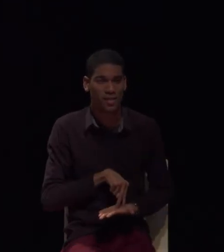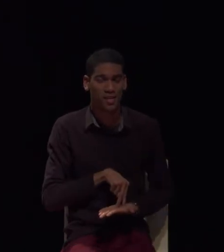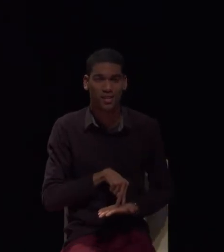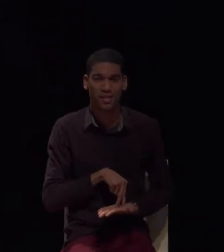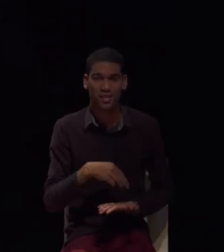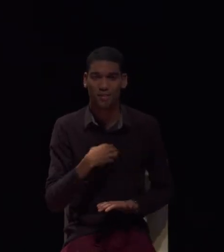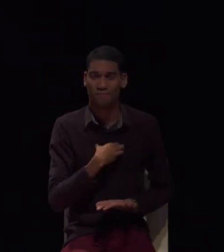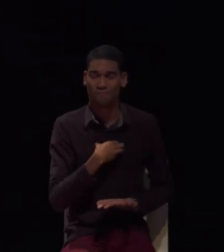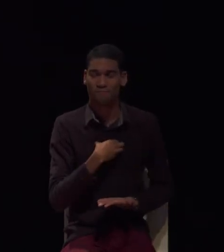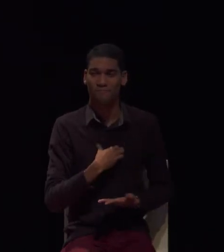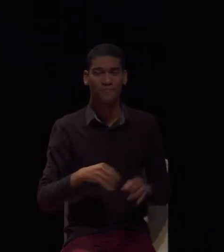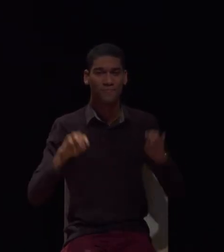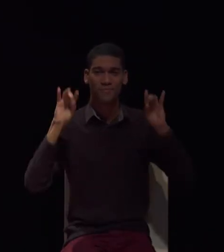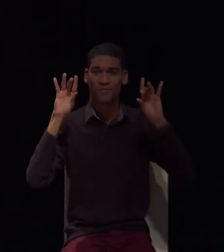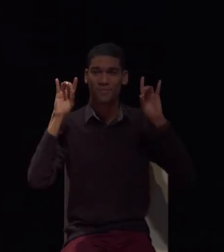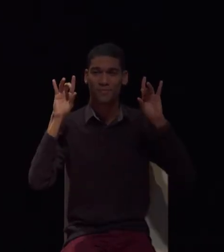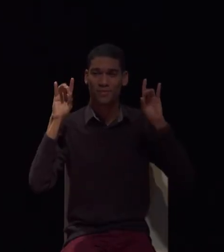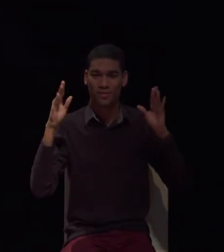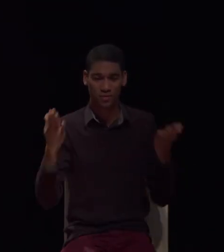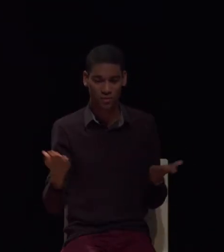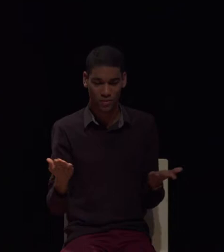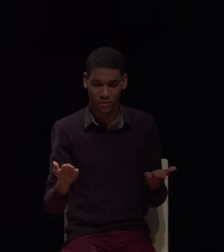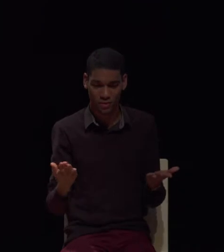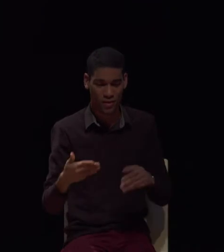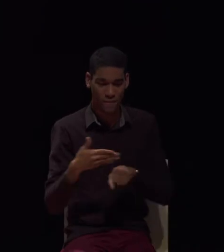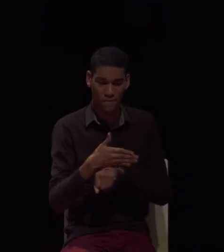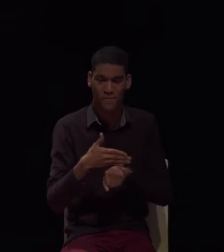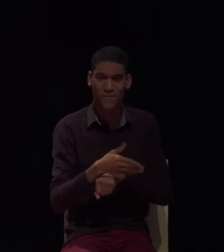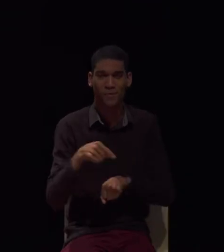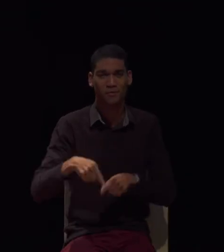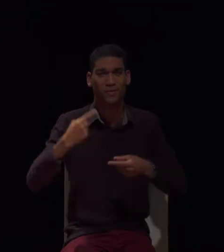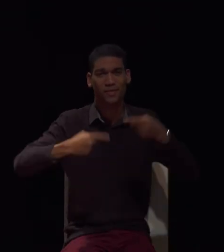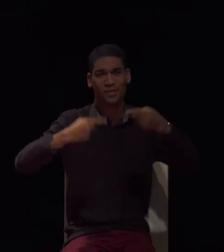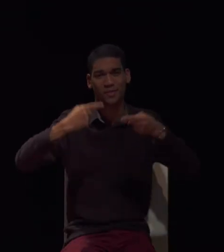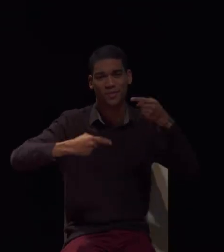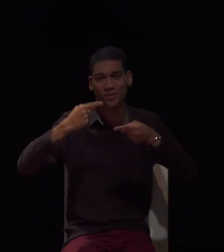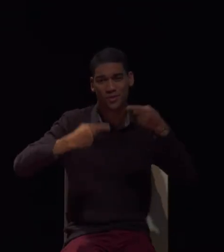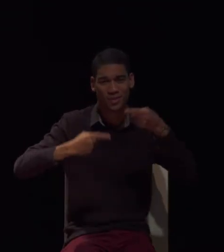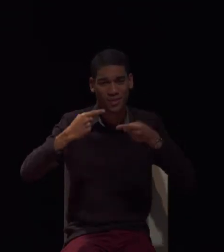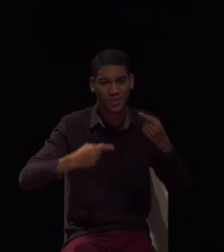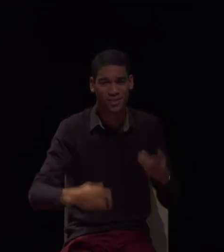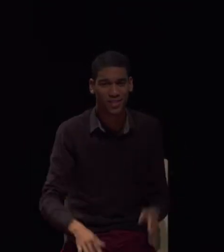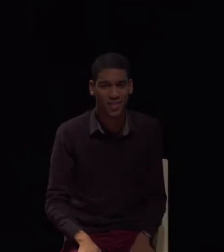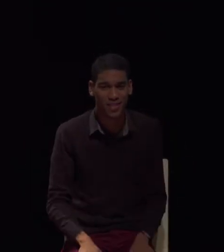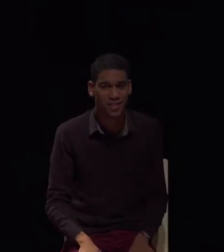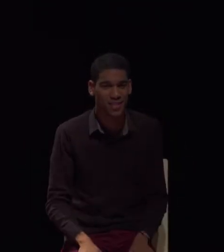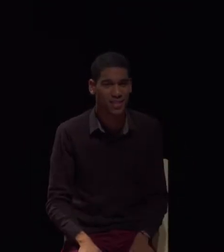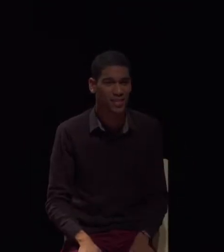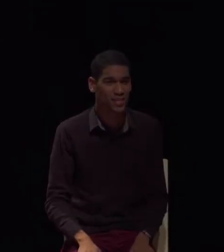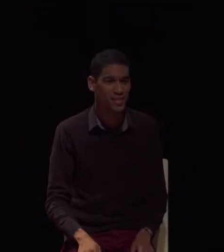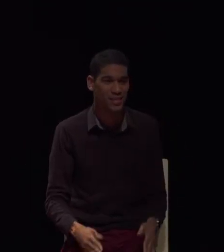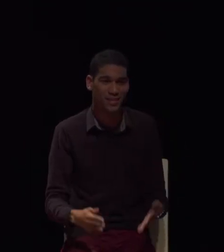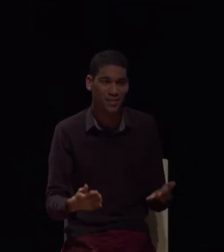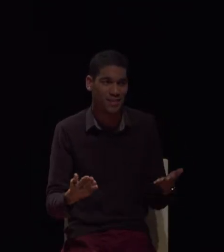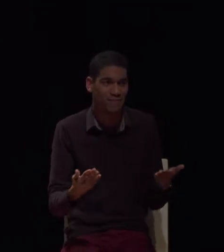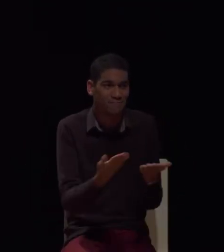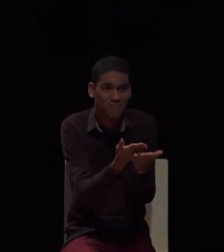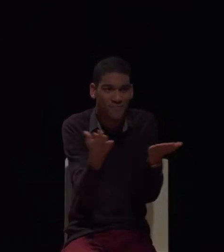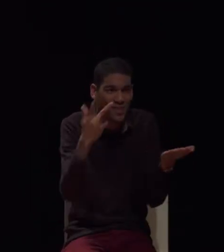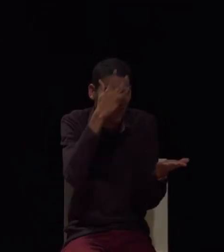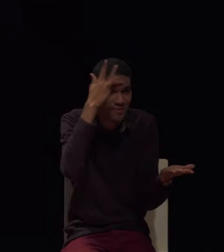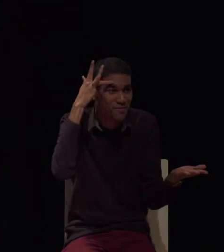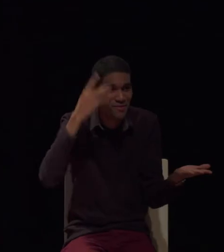é dessa mesa é participar dessa discussão e com as pessoas que estão aqui